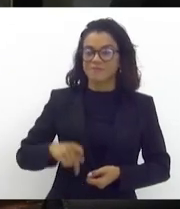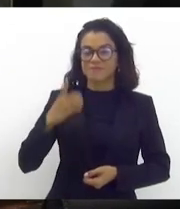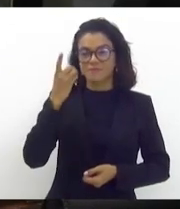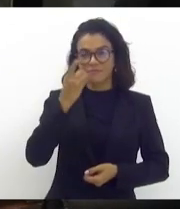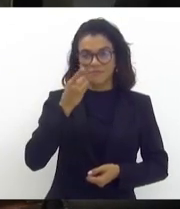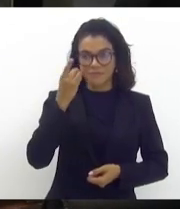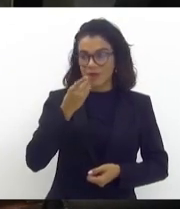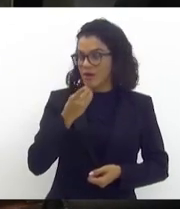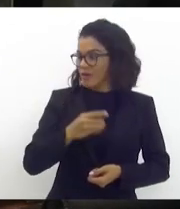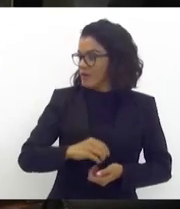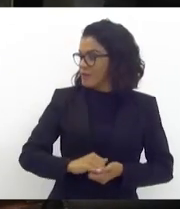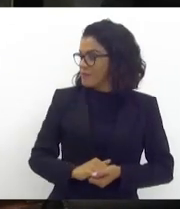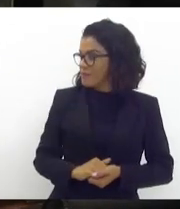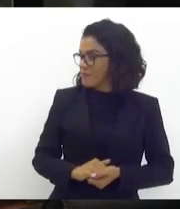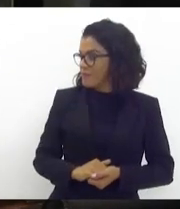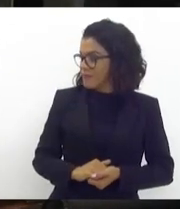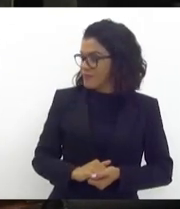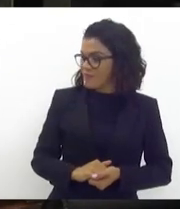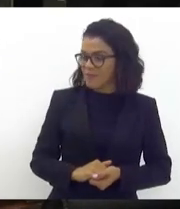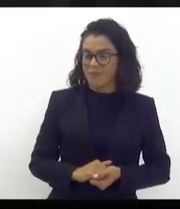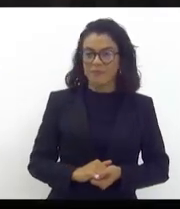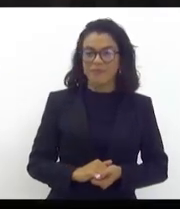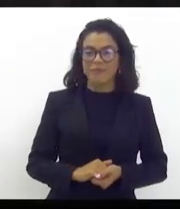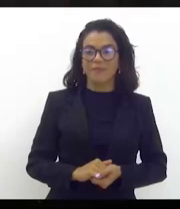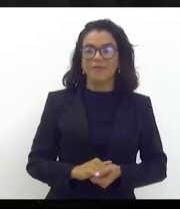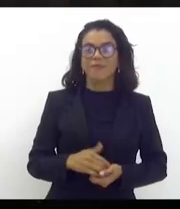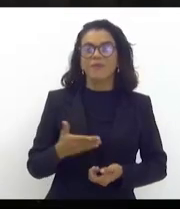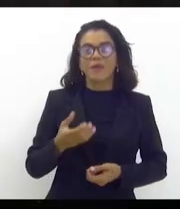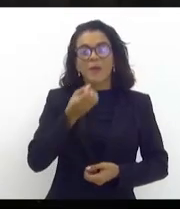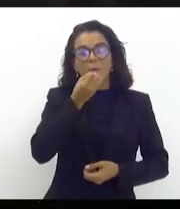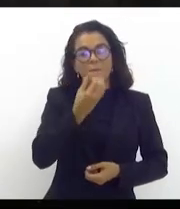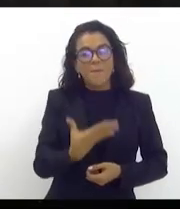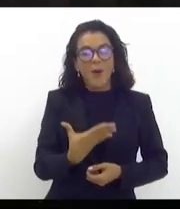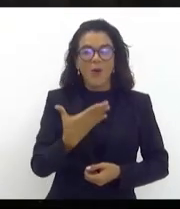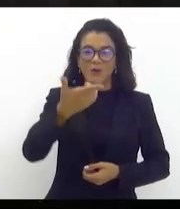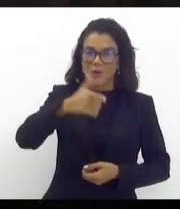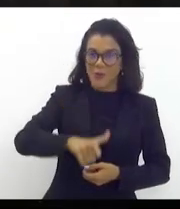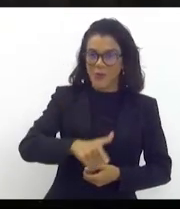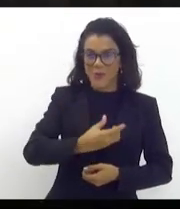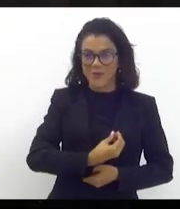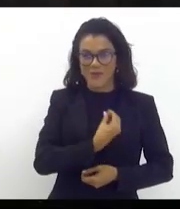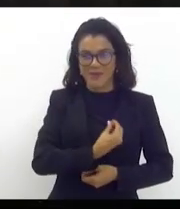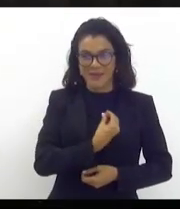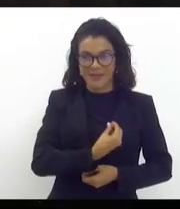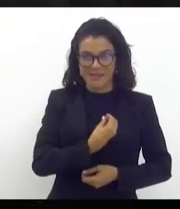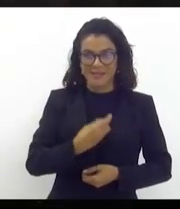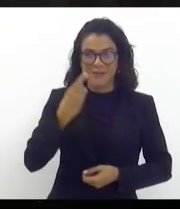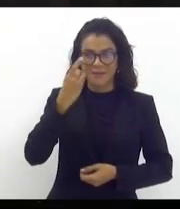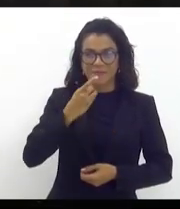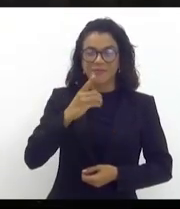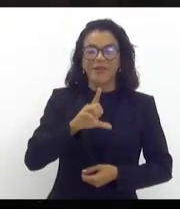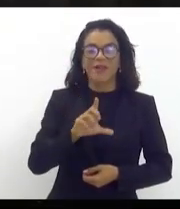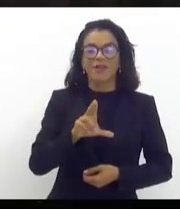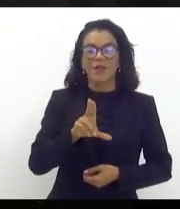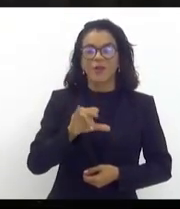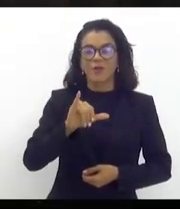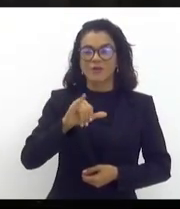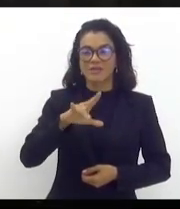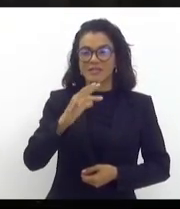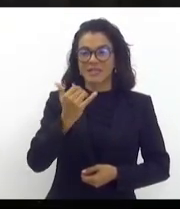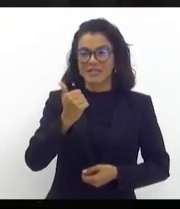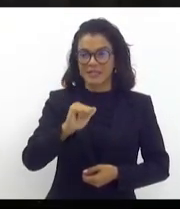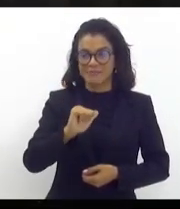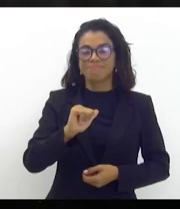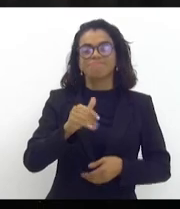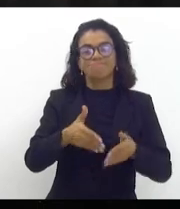deputado, gostaria de lhe cumprimentar, senhora presidenta, e que bom tê-la de volta à casa. Deputada Lucinha se ausentou